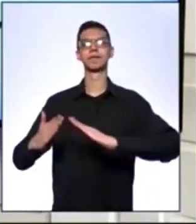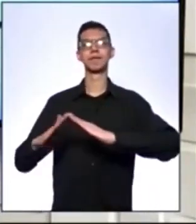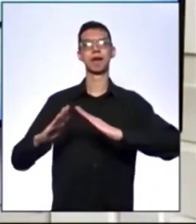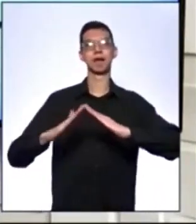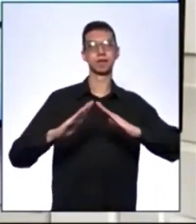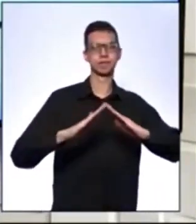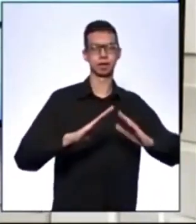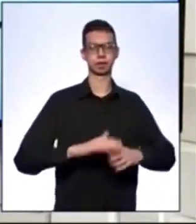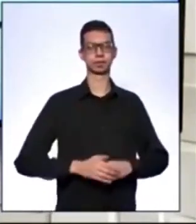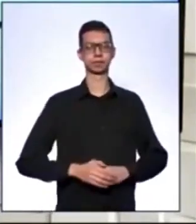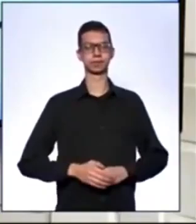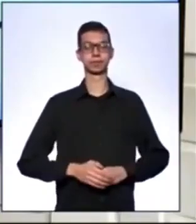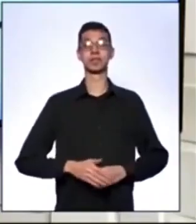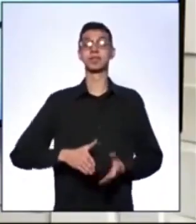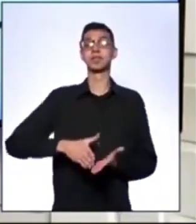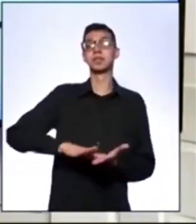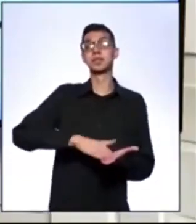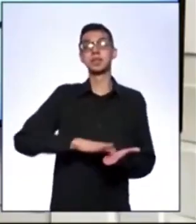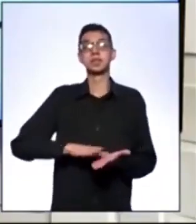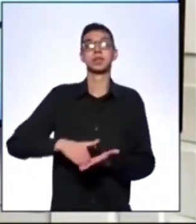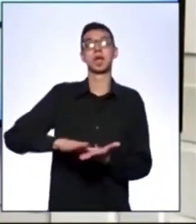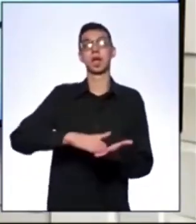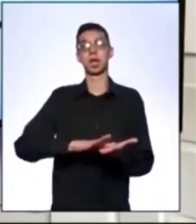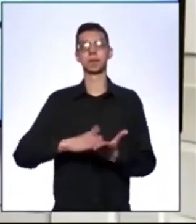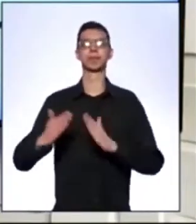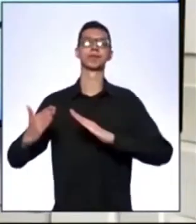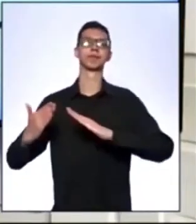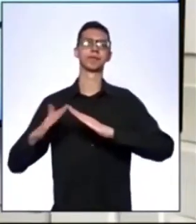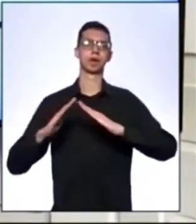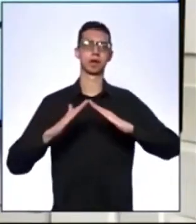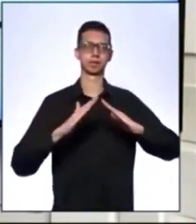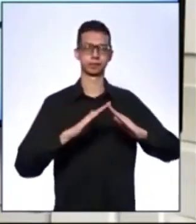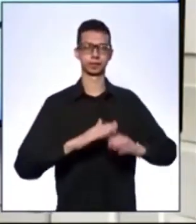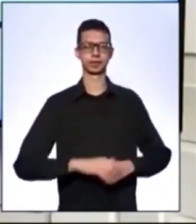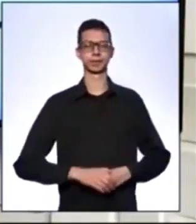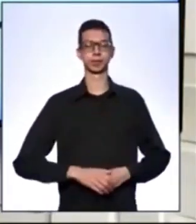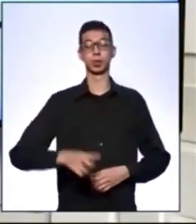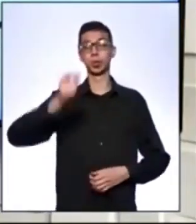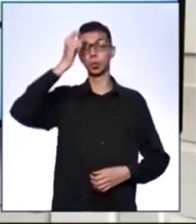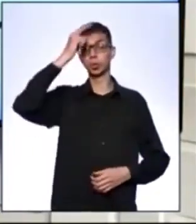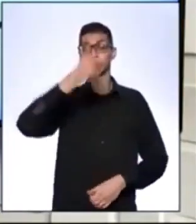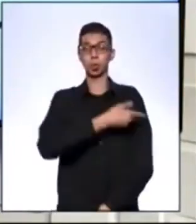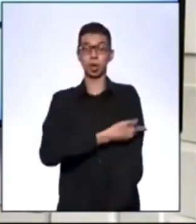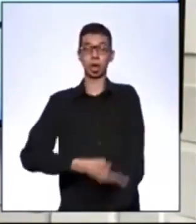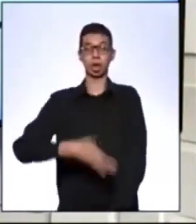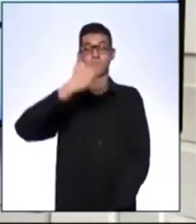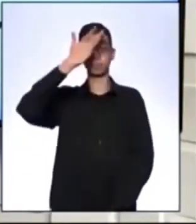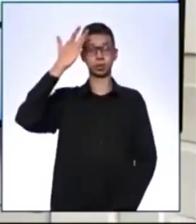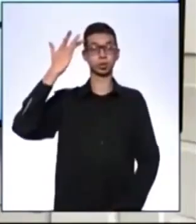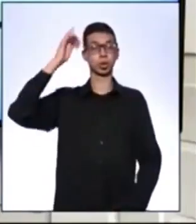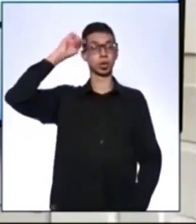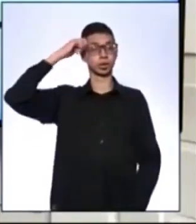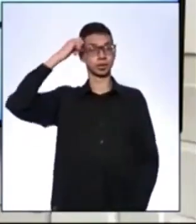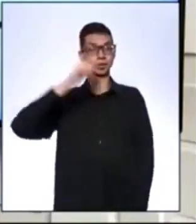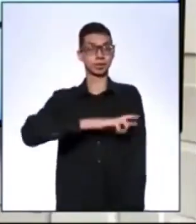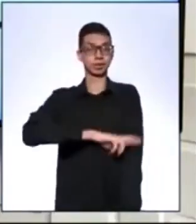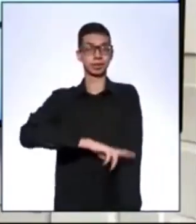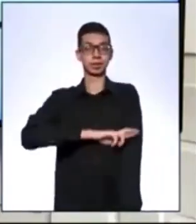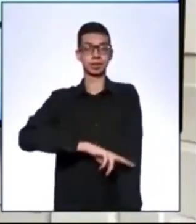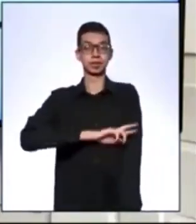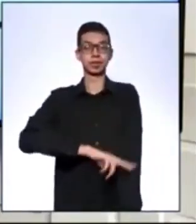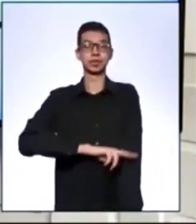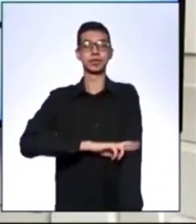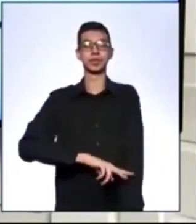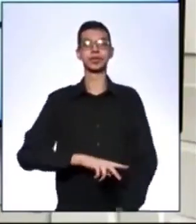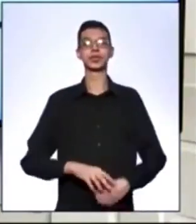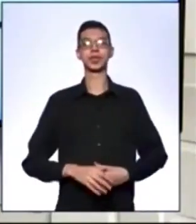favela, lá tem manifestações culturais dos negros que foram